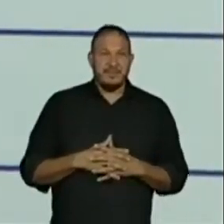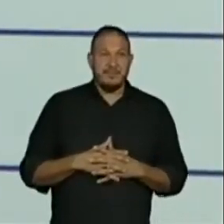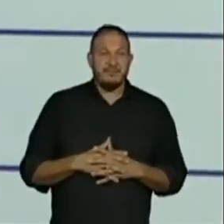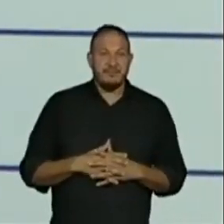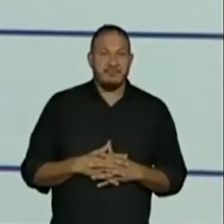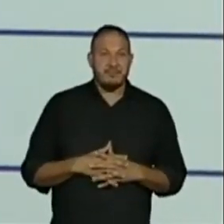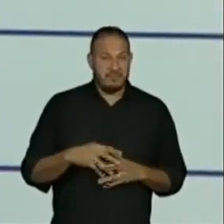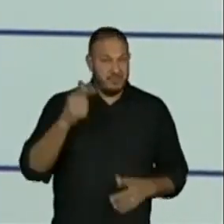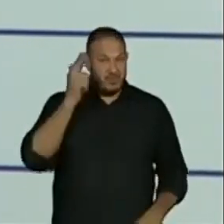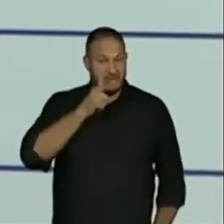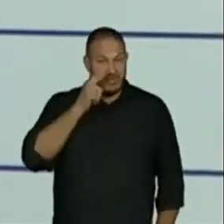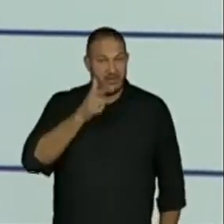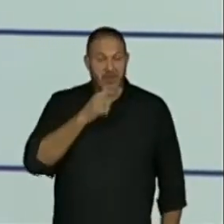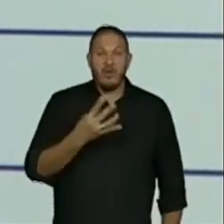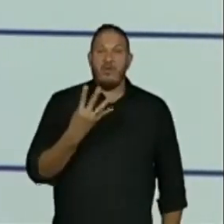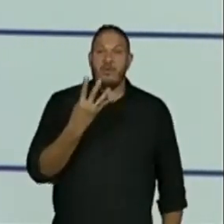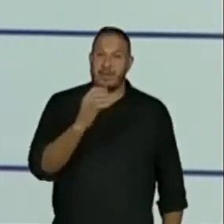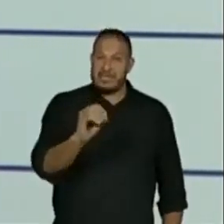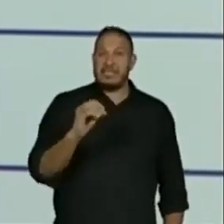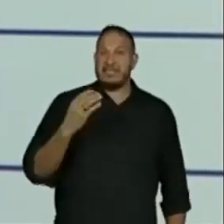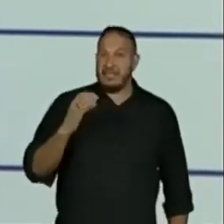Vou ter 40 centavos.